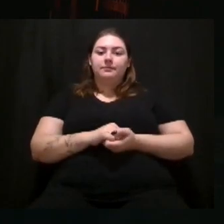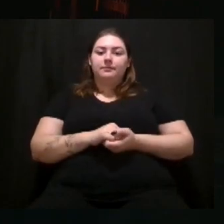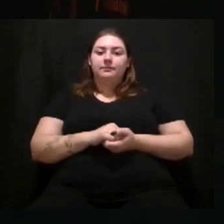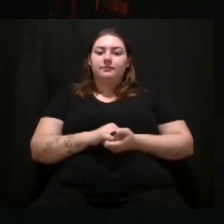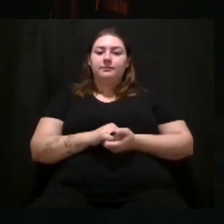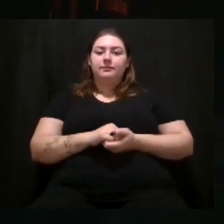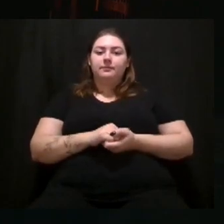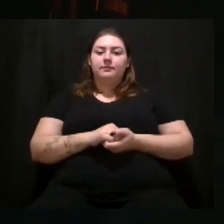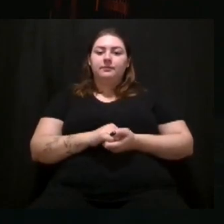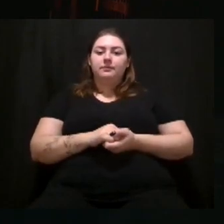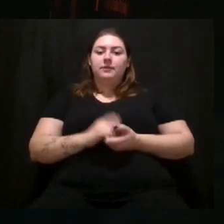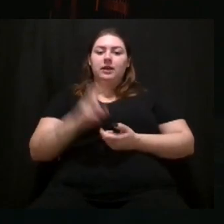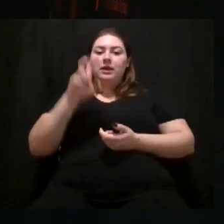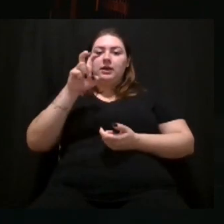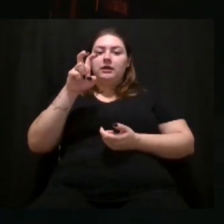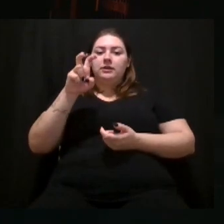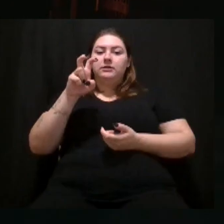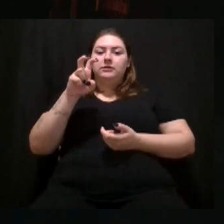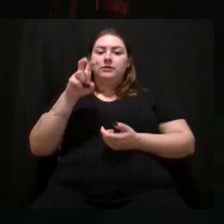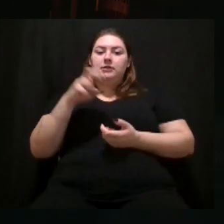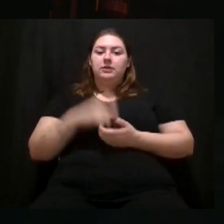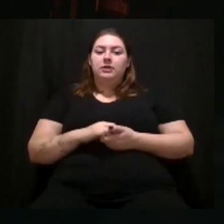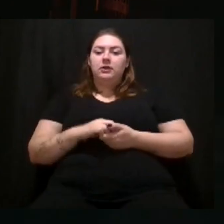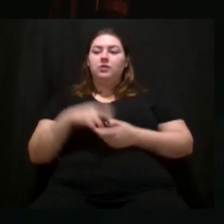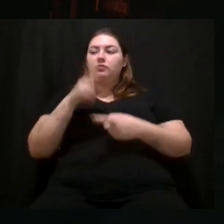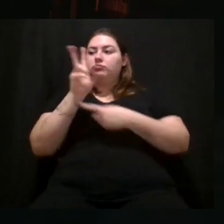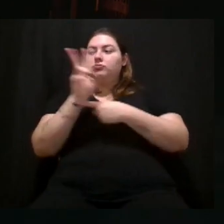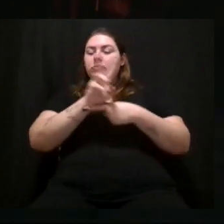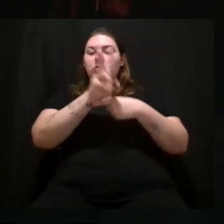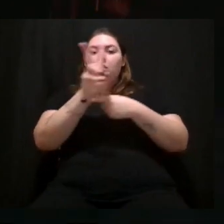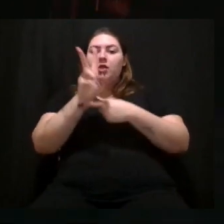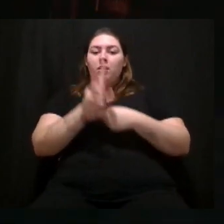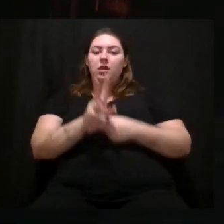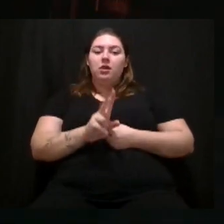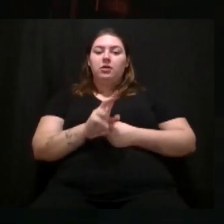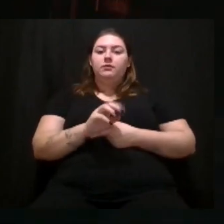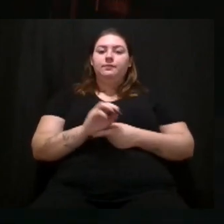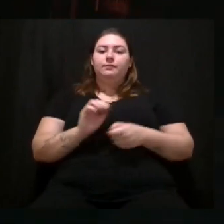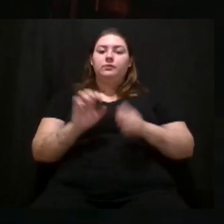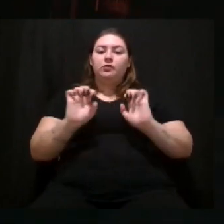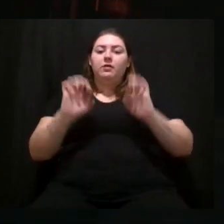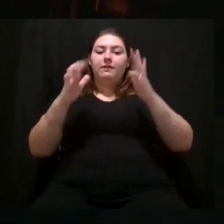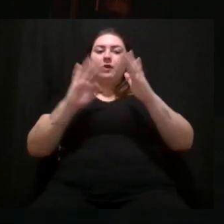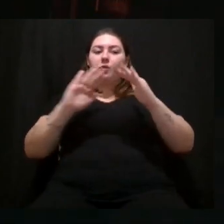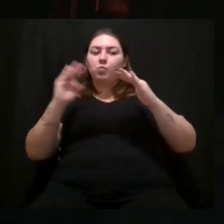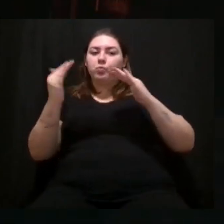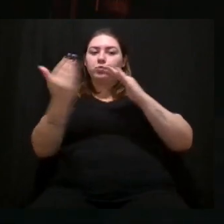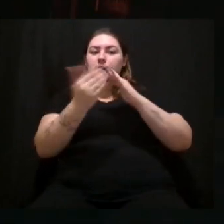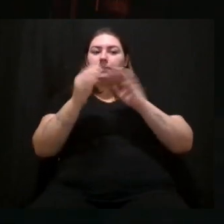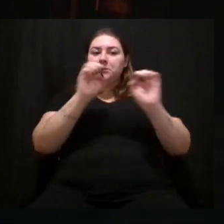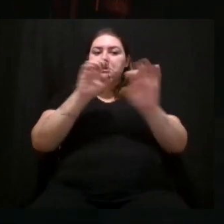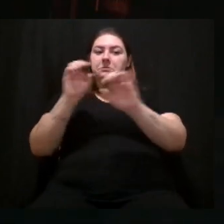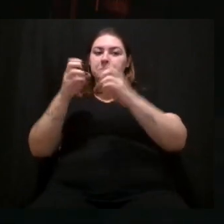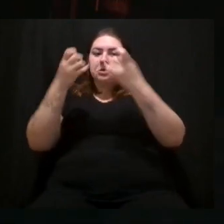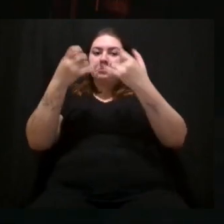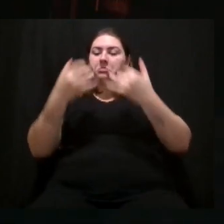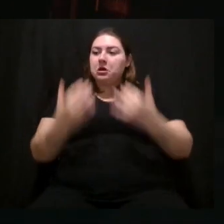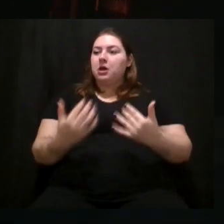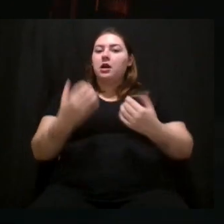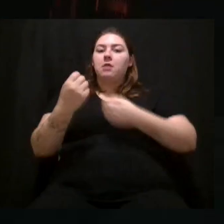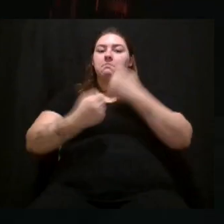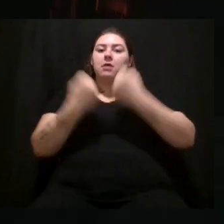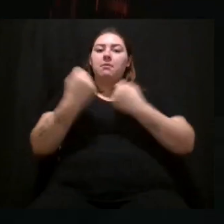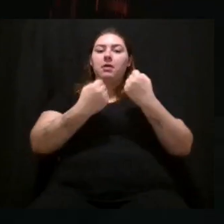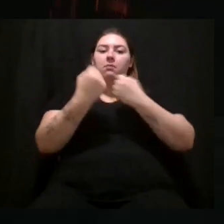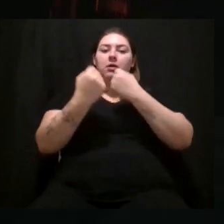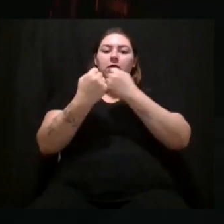agentes de mobilidade urbana vão atuar no entorno do evento para orientar manobristas e pedestres e monitorar o